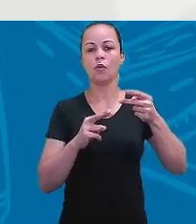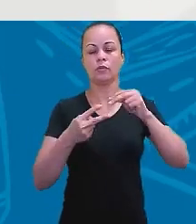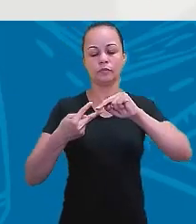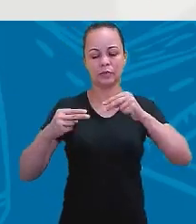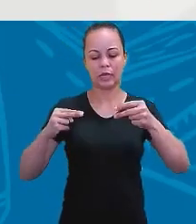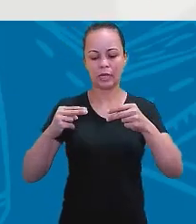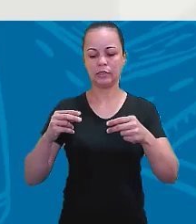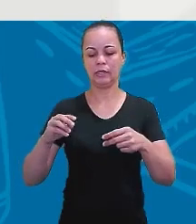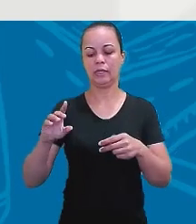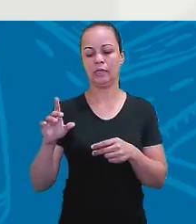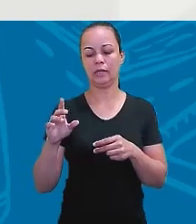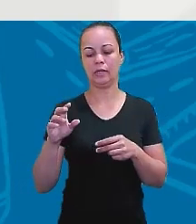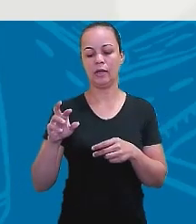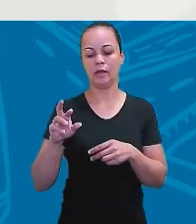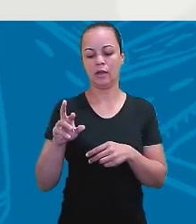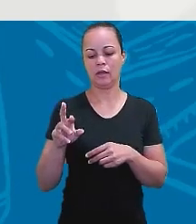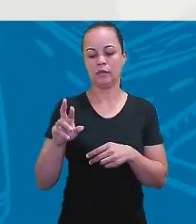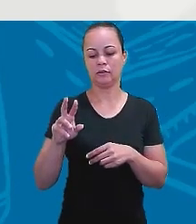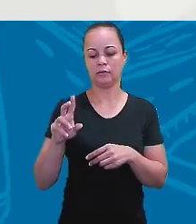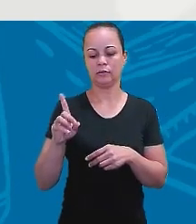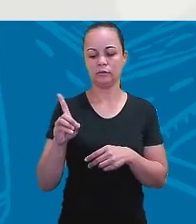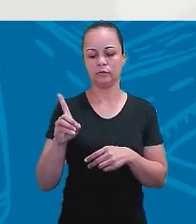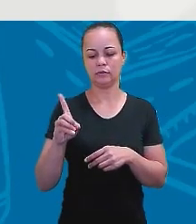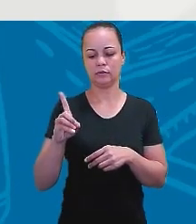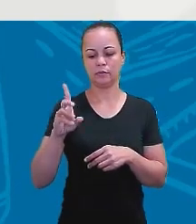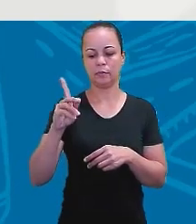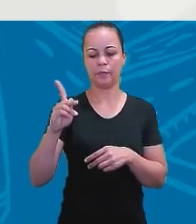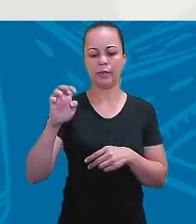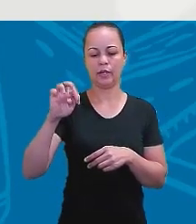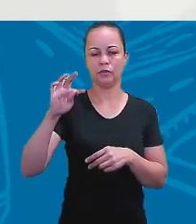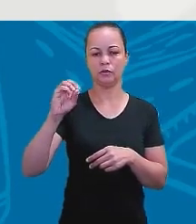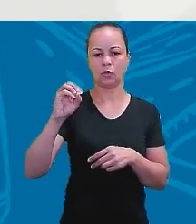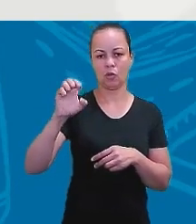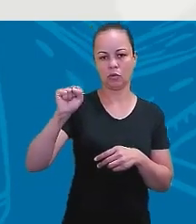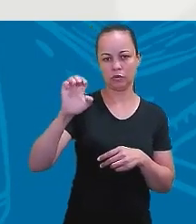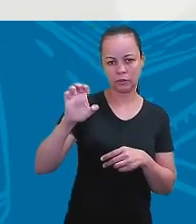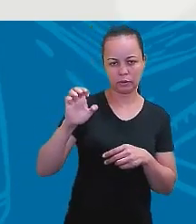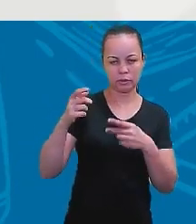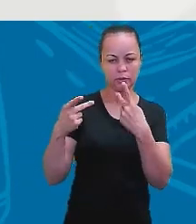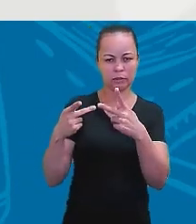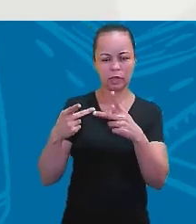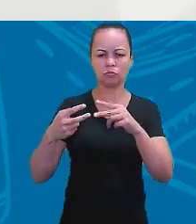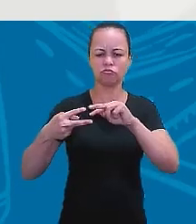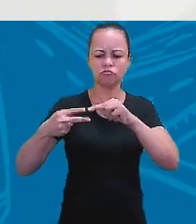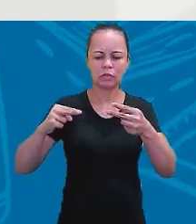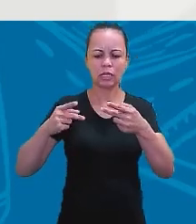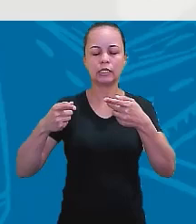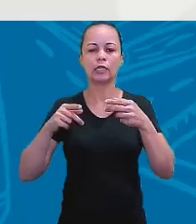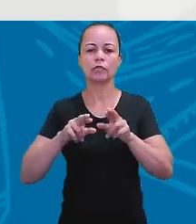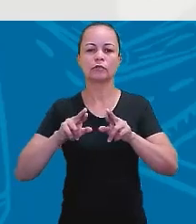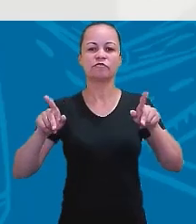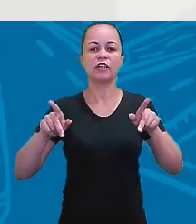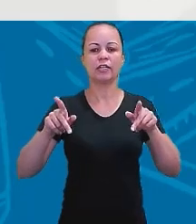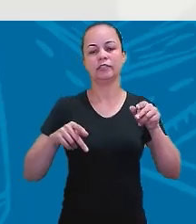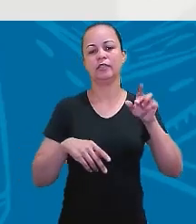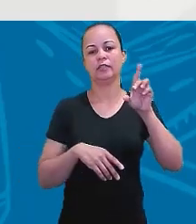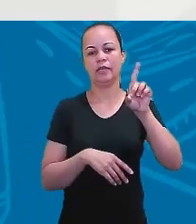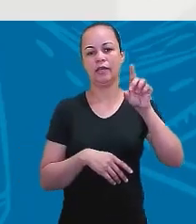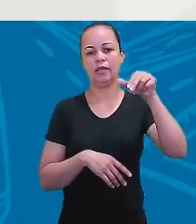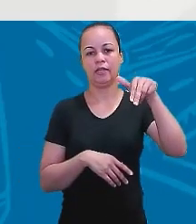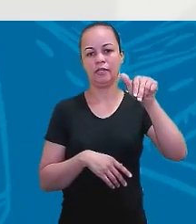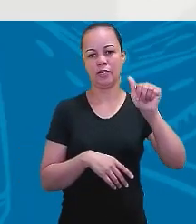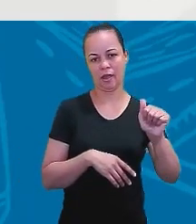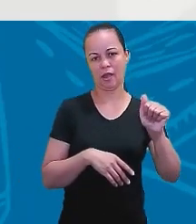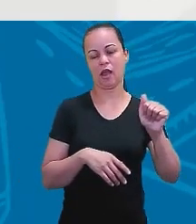essas informações. E a função dessa pentose, a função desse monossacarídeo, desses monossacarídeos, é estrutural. Que estrutura?